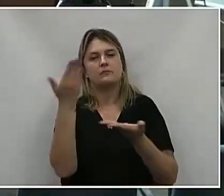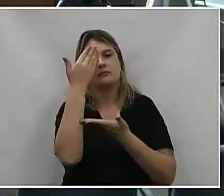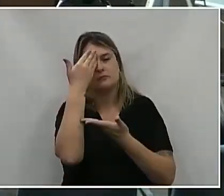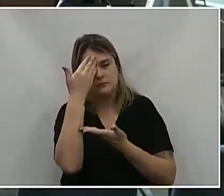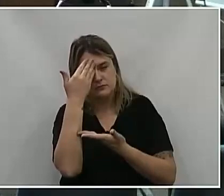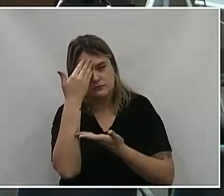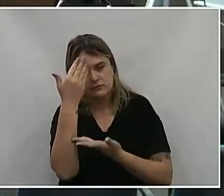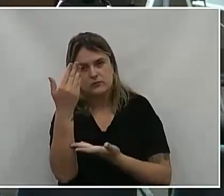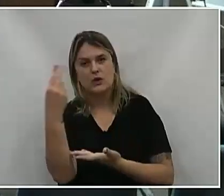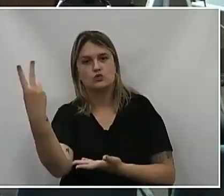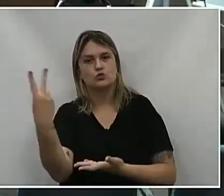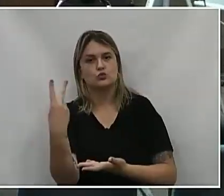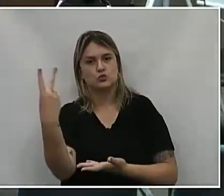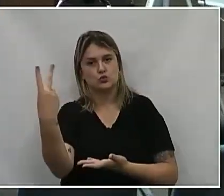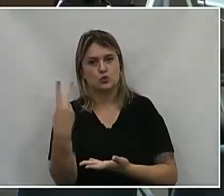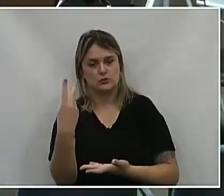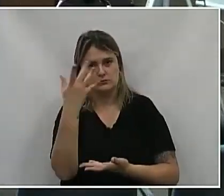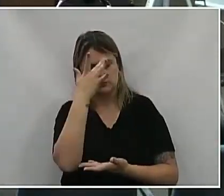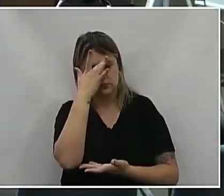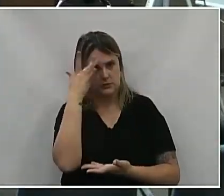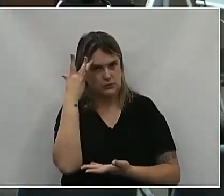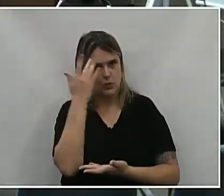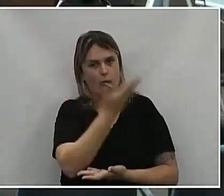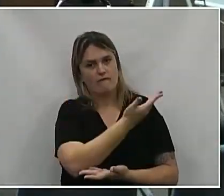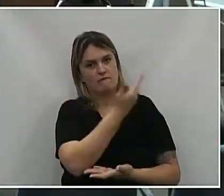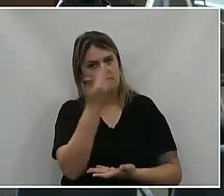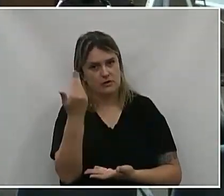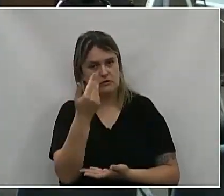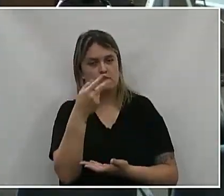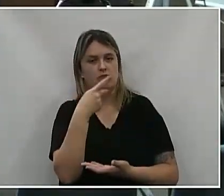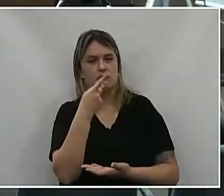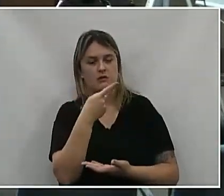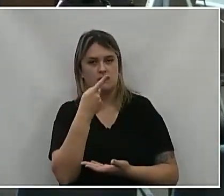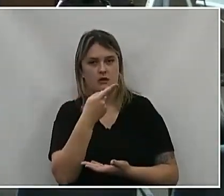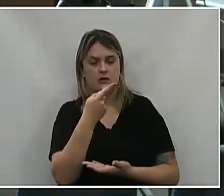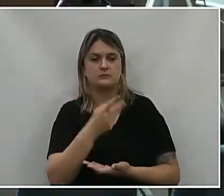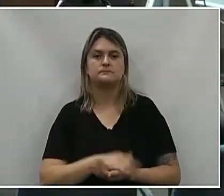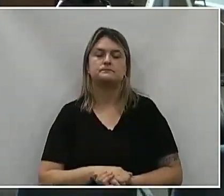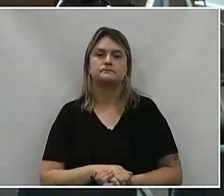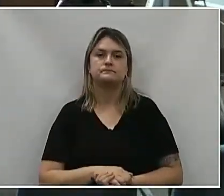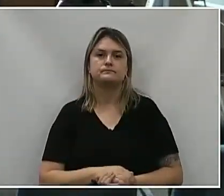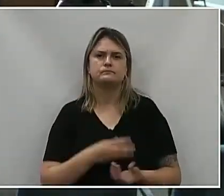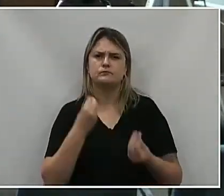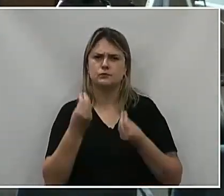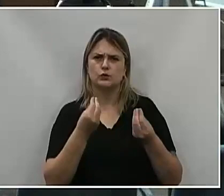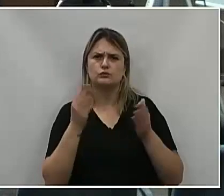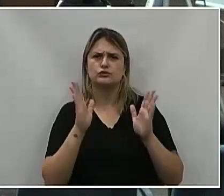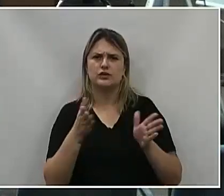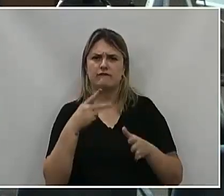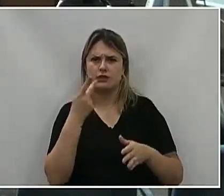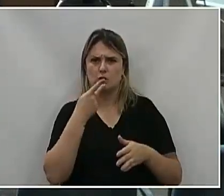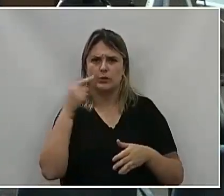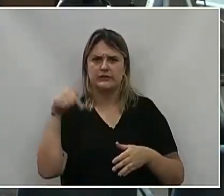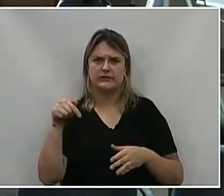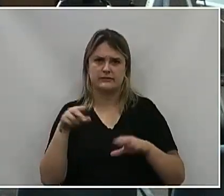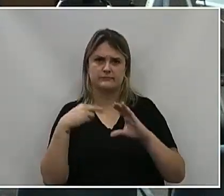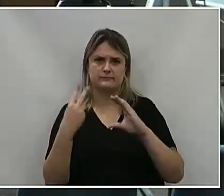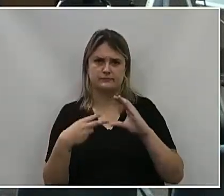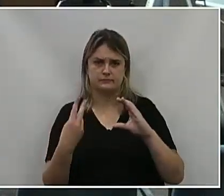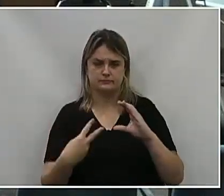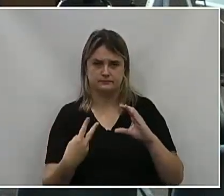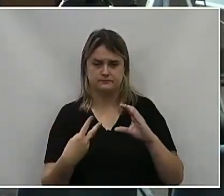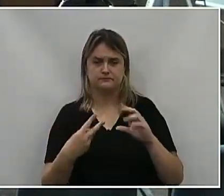Agradecemos aos representantes da prefeitura e como a gente falou aqui na Câmara,